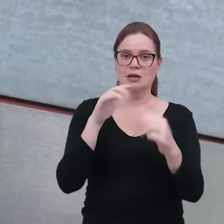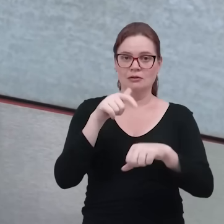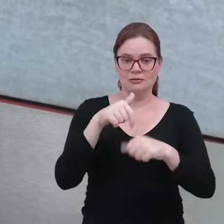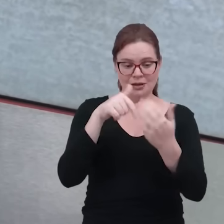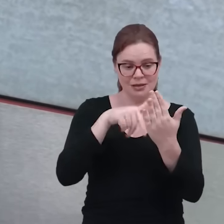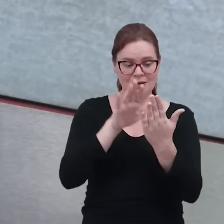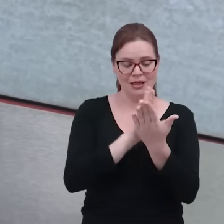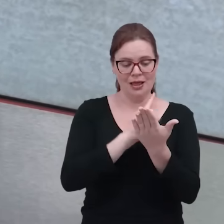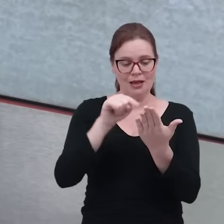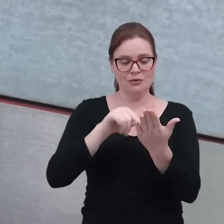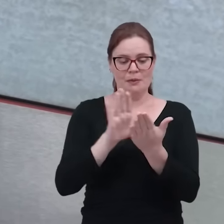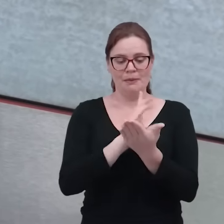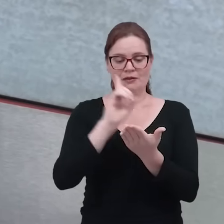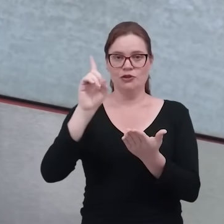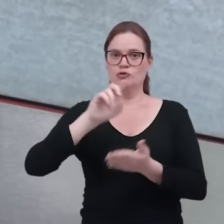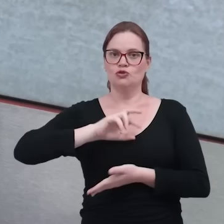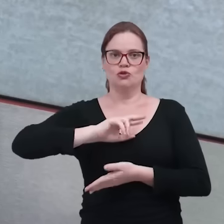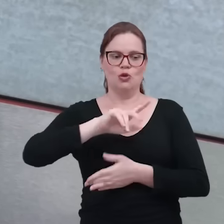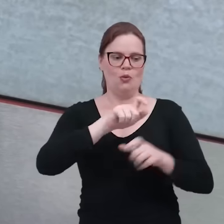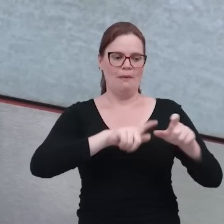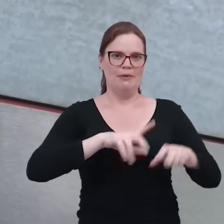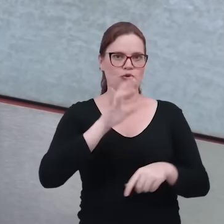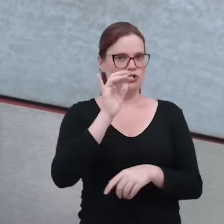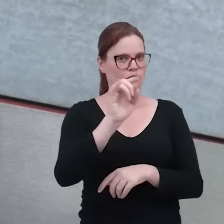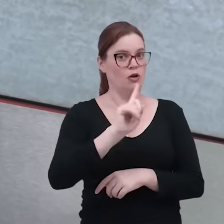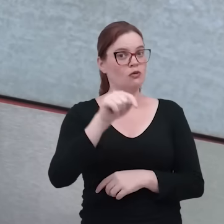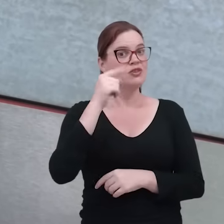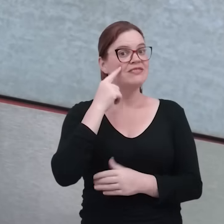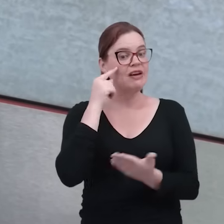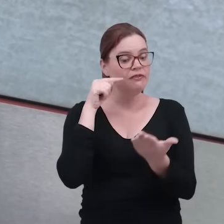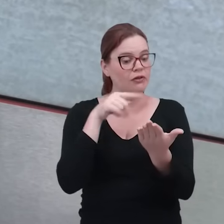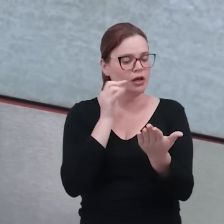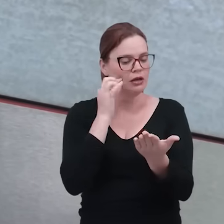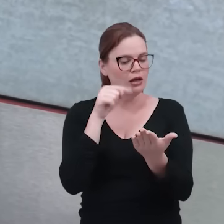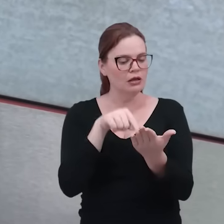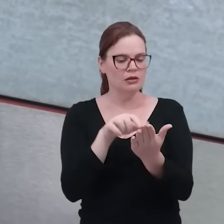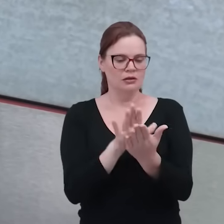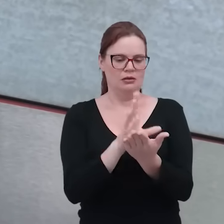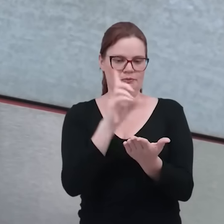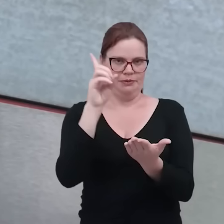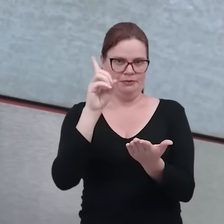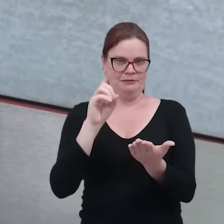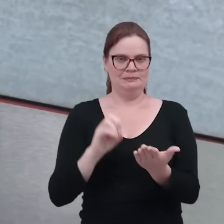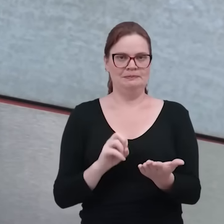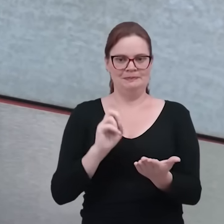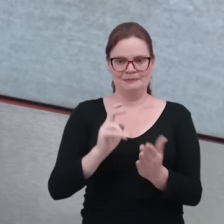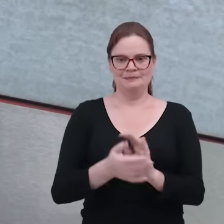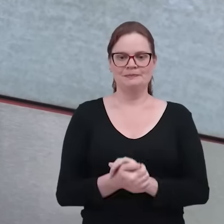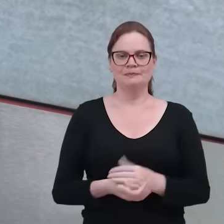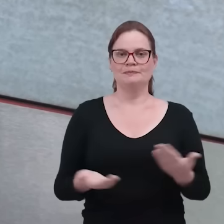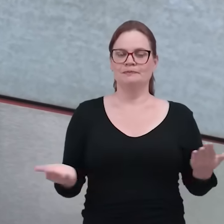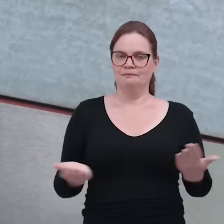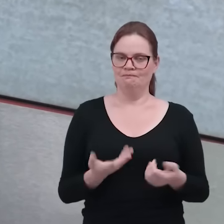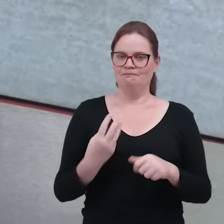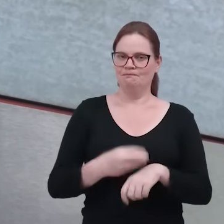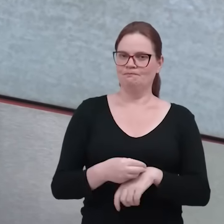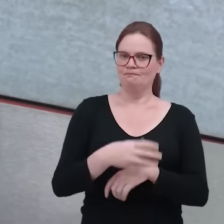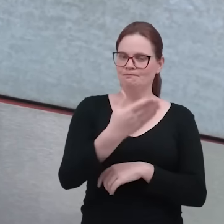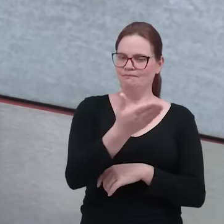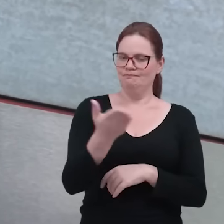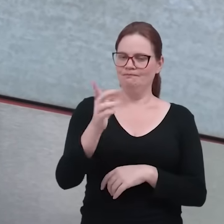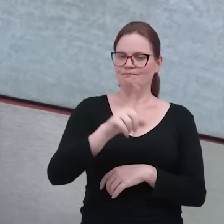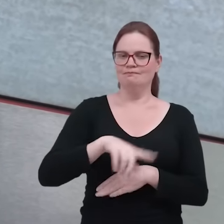diretamente da palavra de Deus e não porque alguém te falou. Então agora, portanto, nós queremos deixar aqui essa